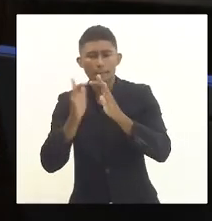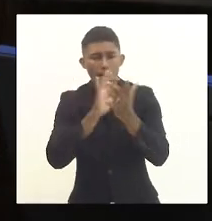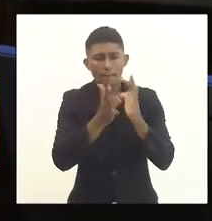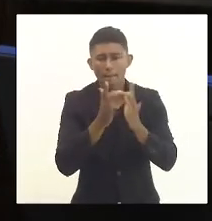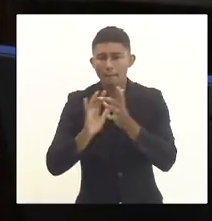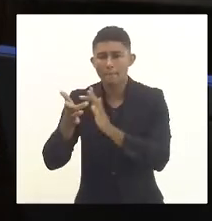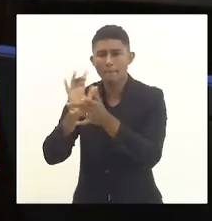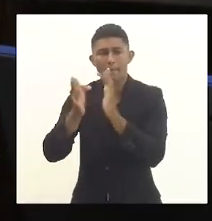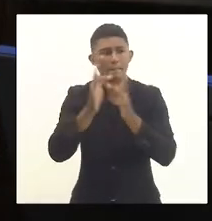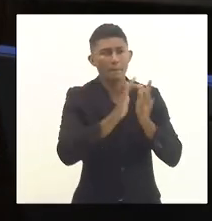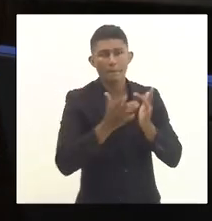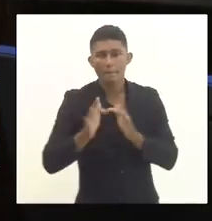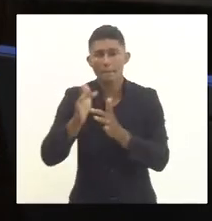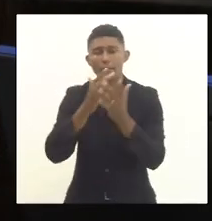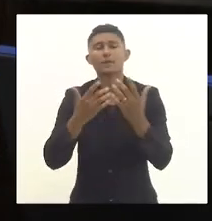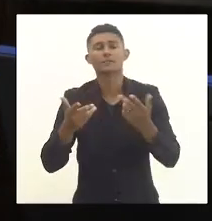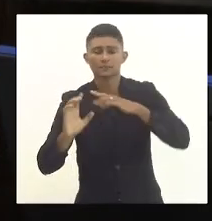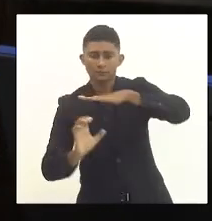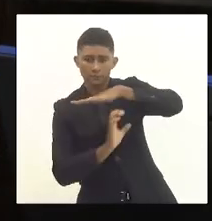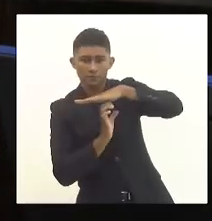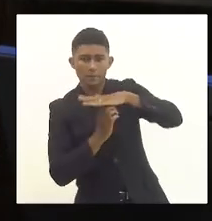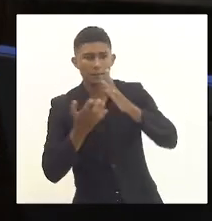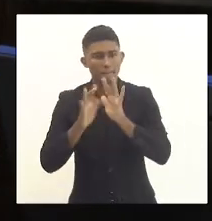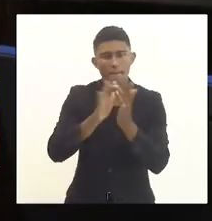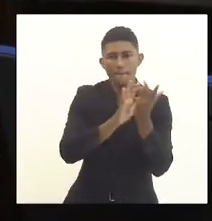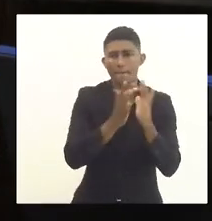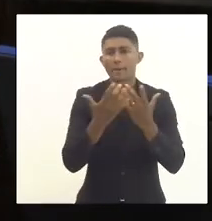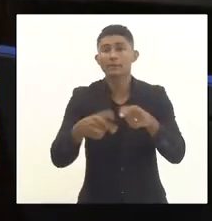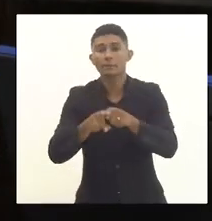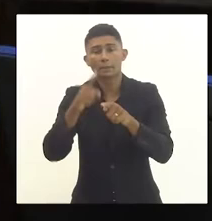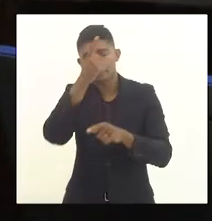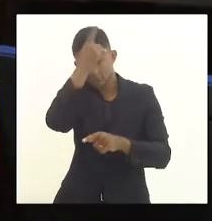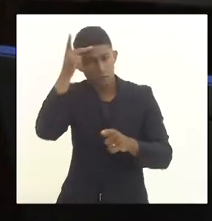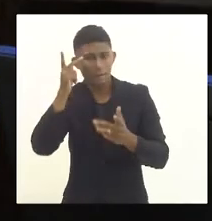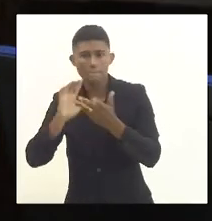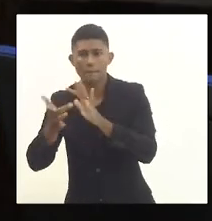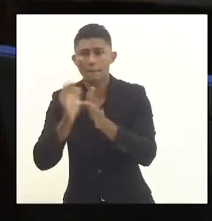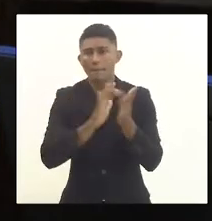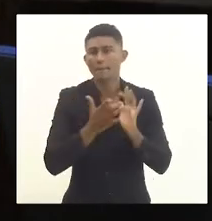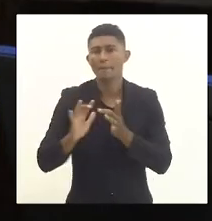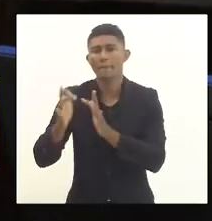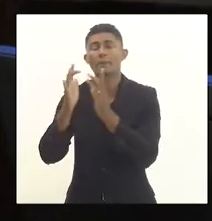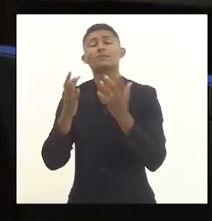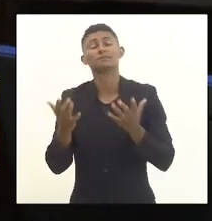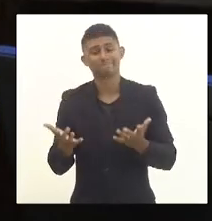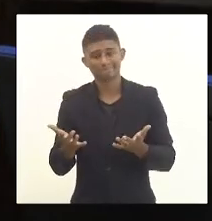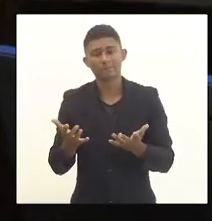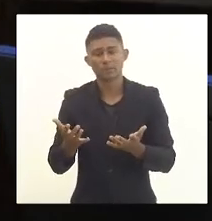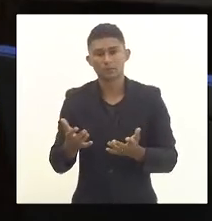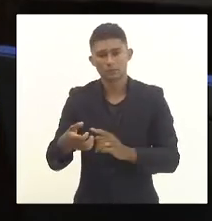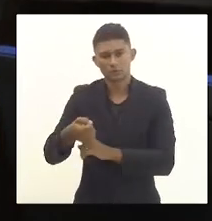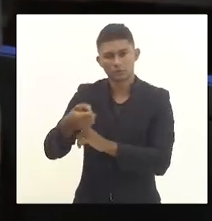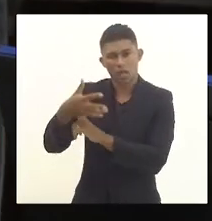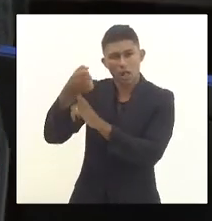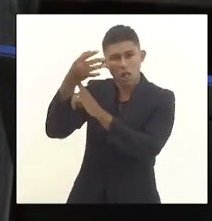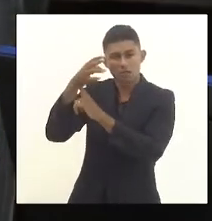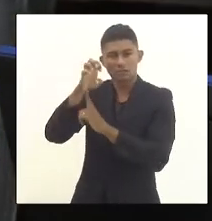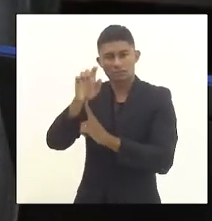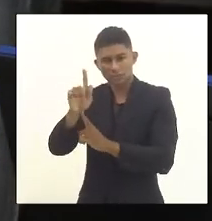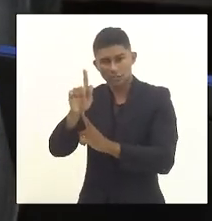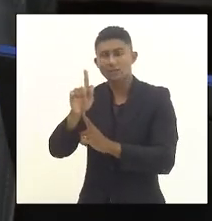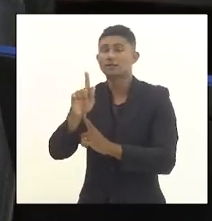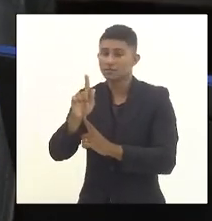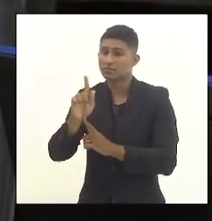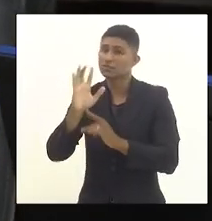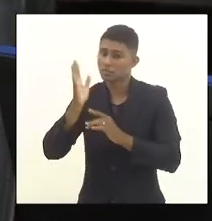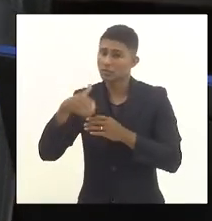empresas e também às pessoas. Então, nós estamos diante de uma tecnologia possível, né, e já entrando em fase